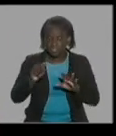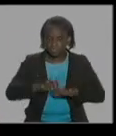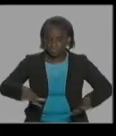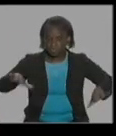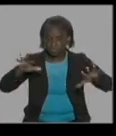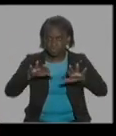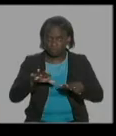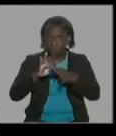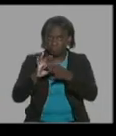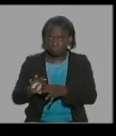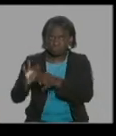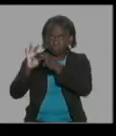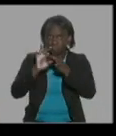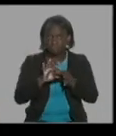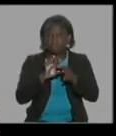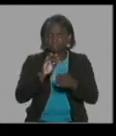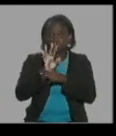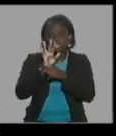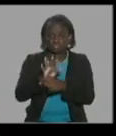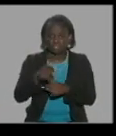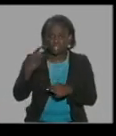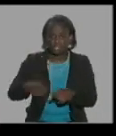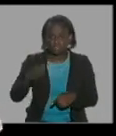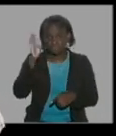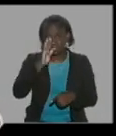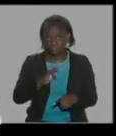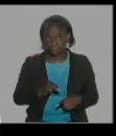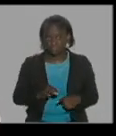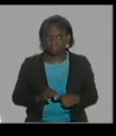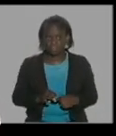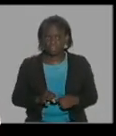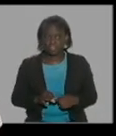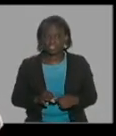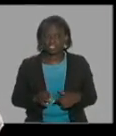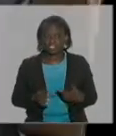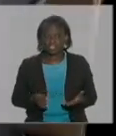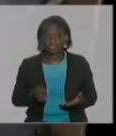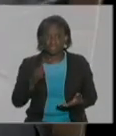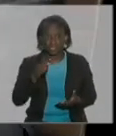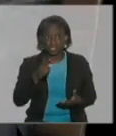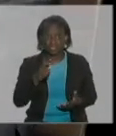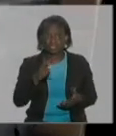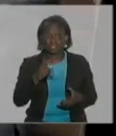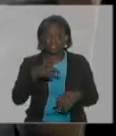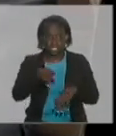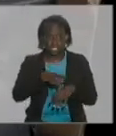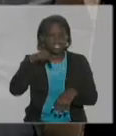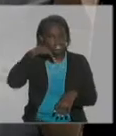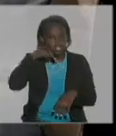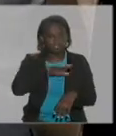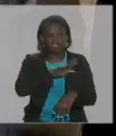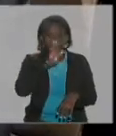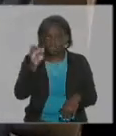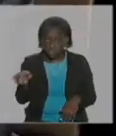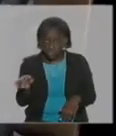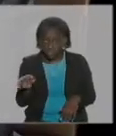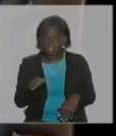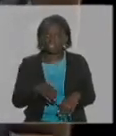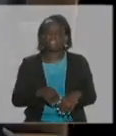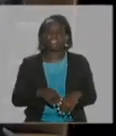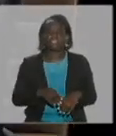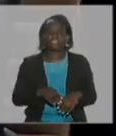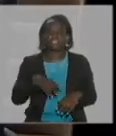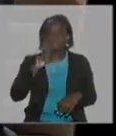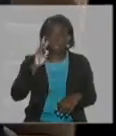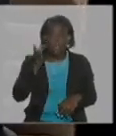africanista, pan-africanista, engrossando o nosso caldo aqui no Brasil. Então, você esteve na Nigéria, você